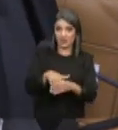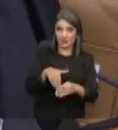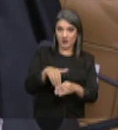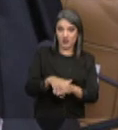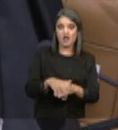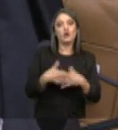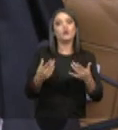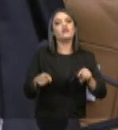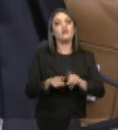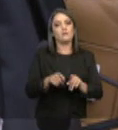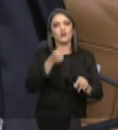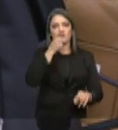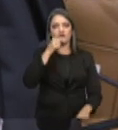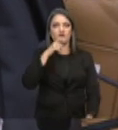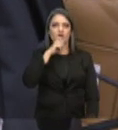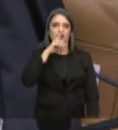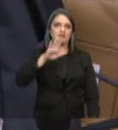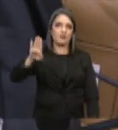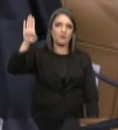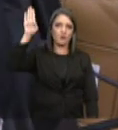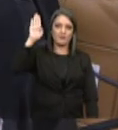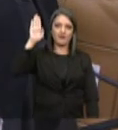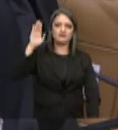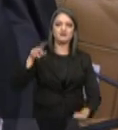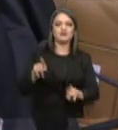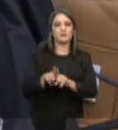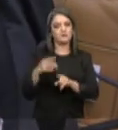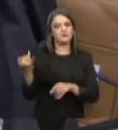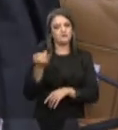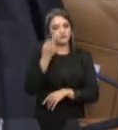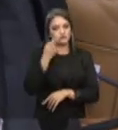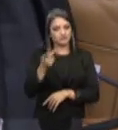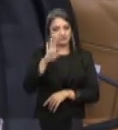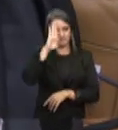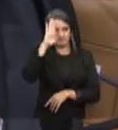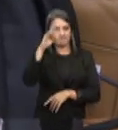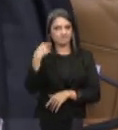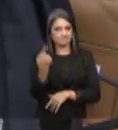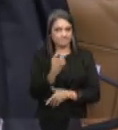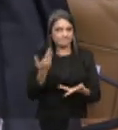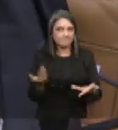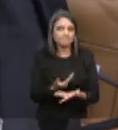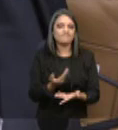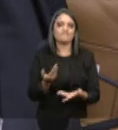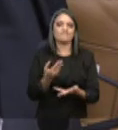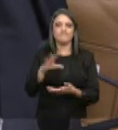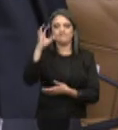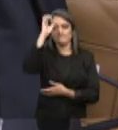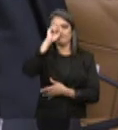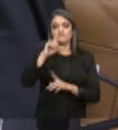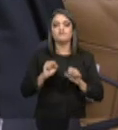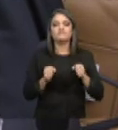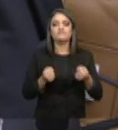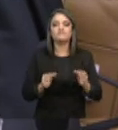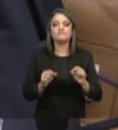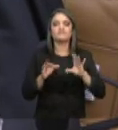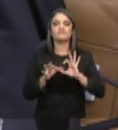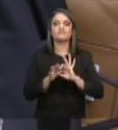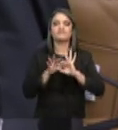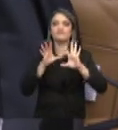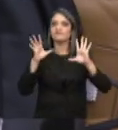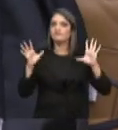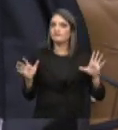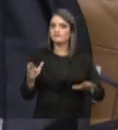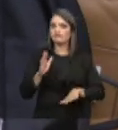fez suas promessas que merecem nota especialmente para as luzes de hoje ele defendia as liberdades